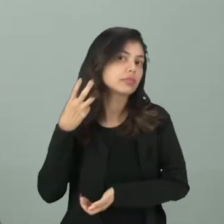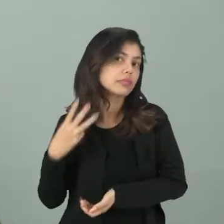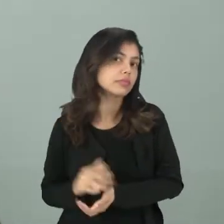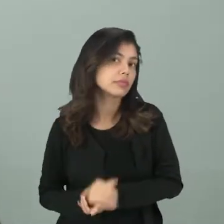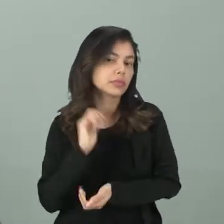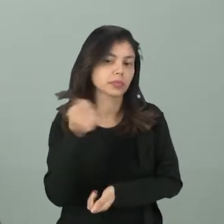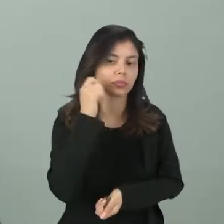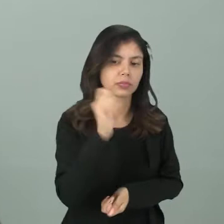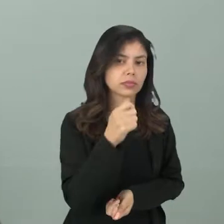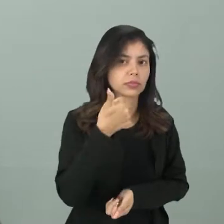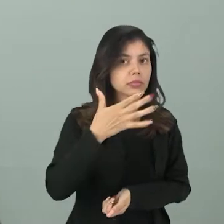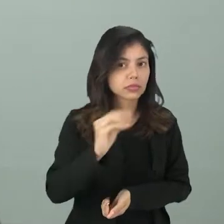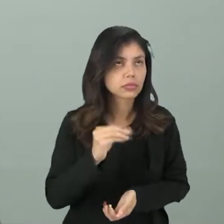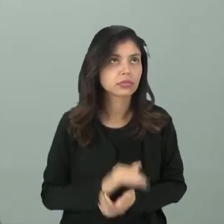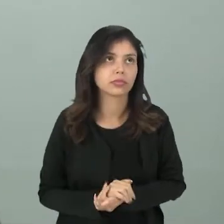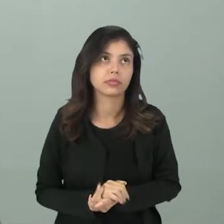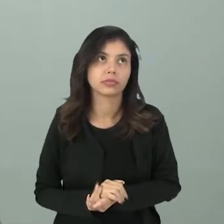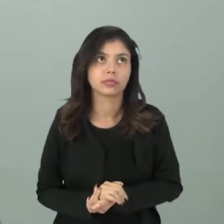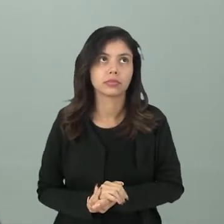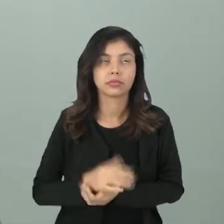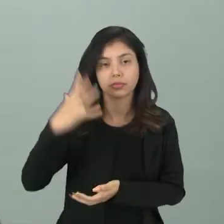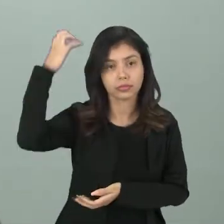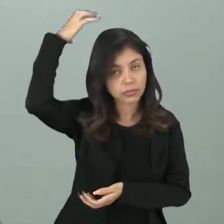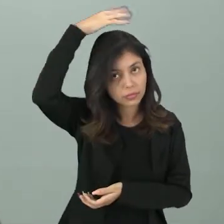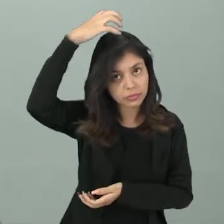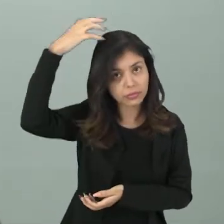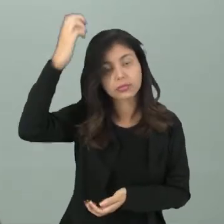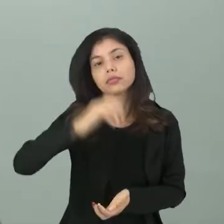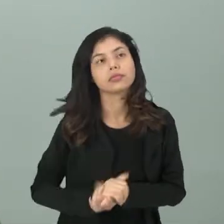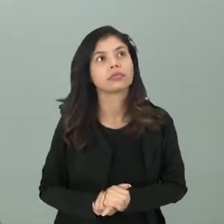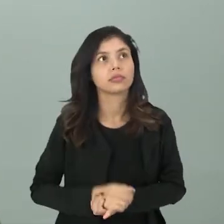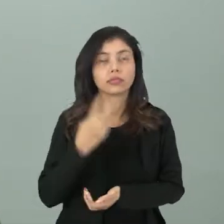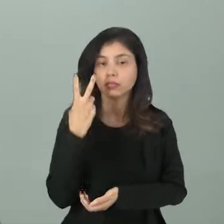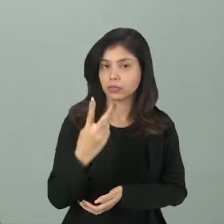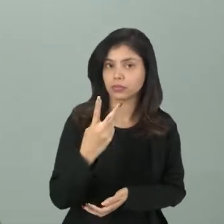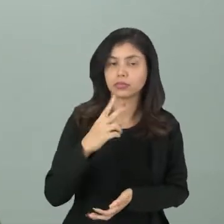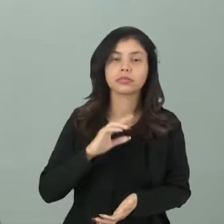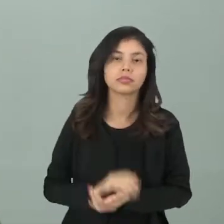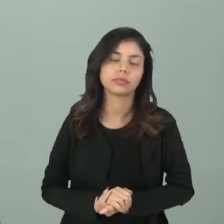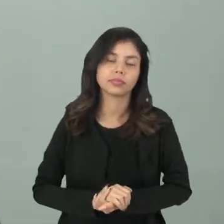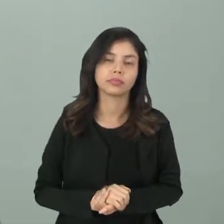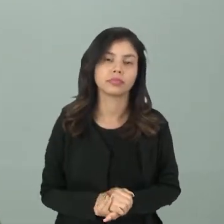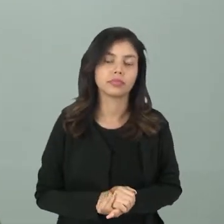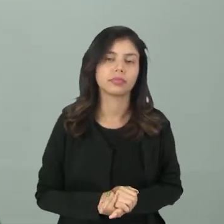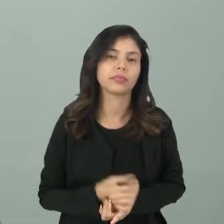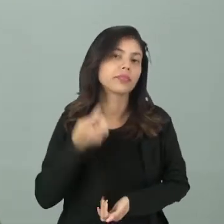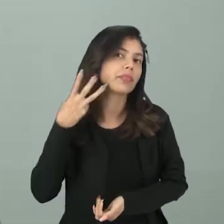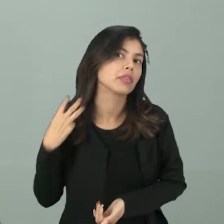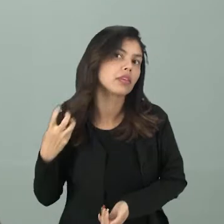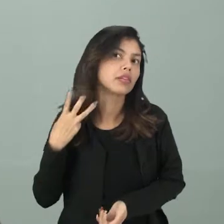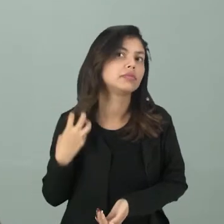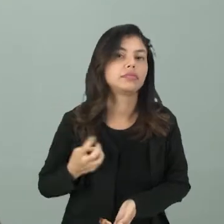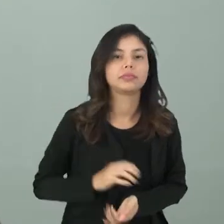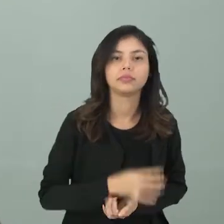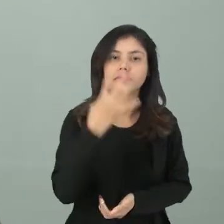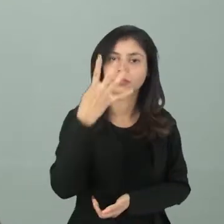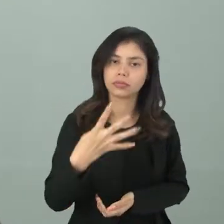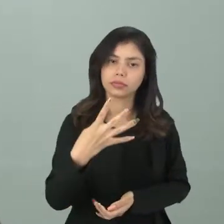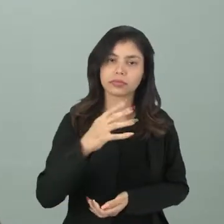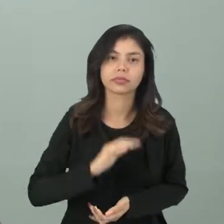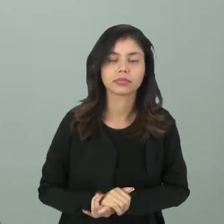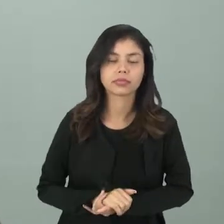Mônica 10 votos, o Cebolinha, o Cascão 2 votos e a Magali